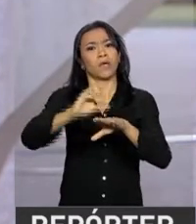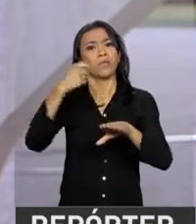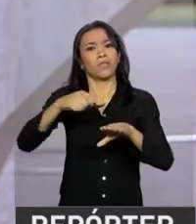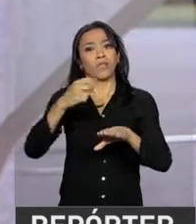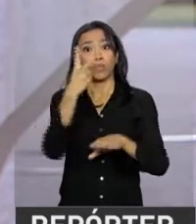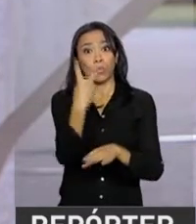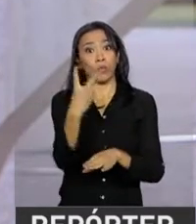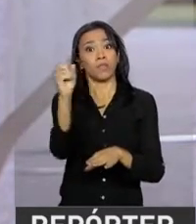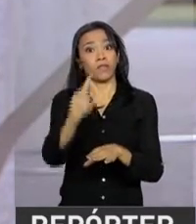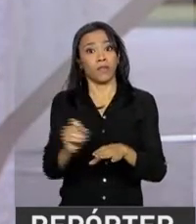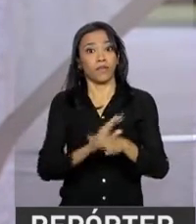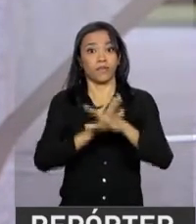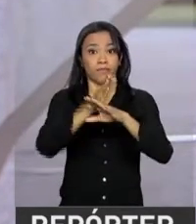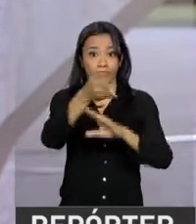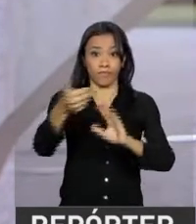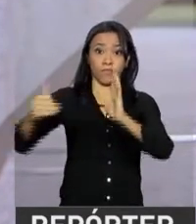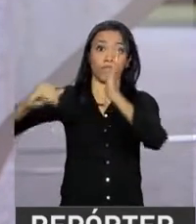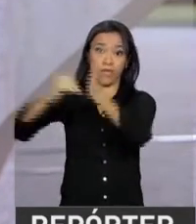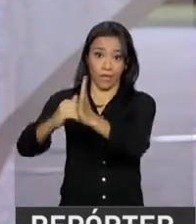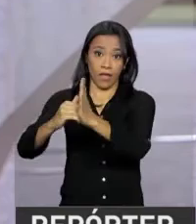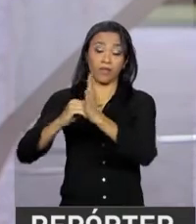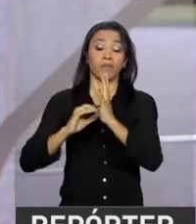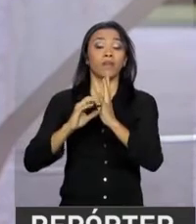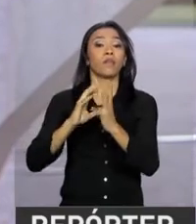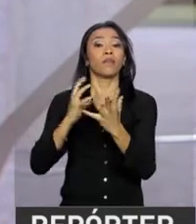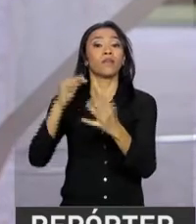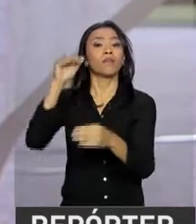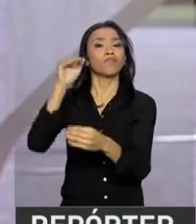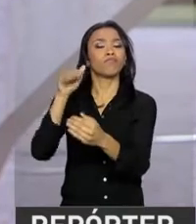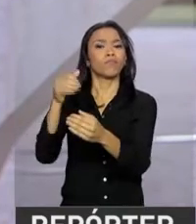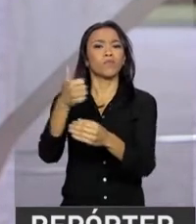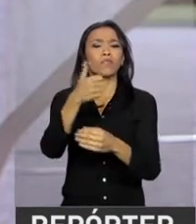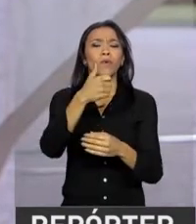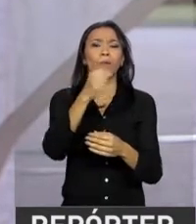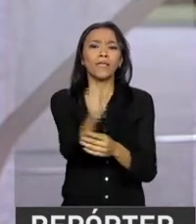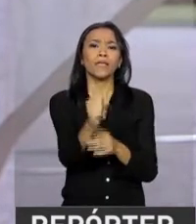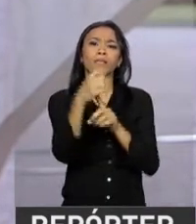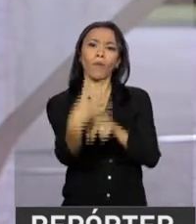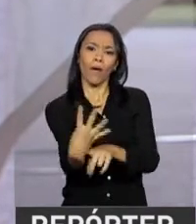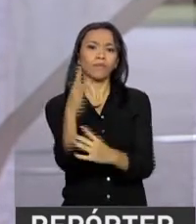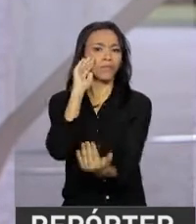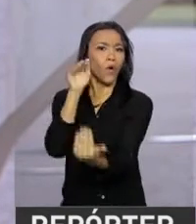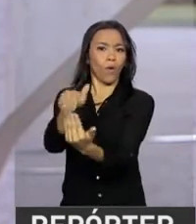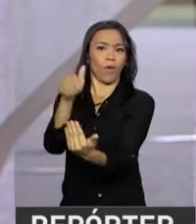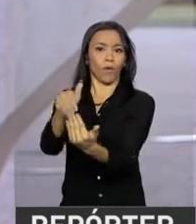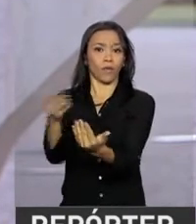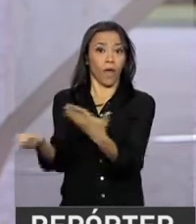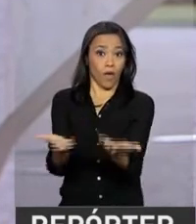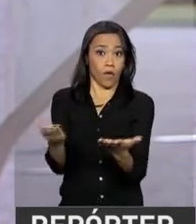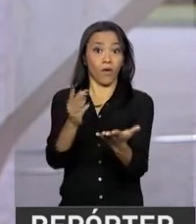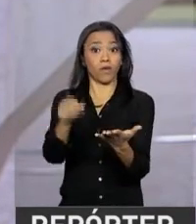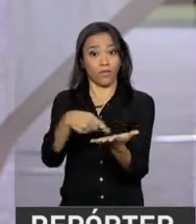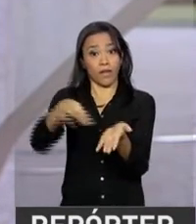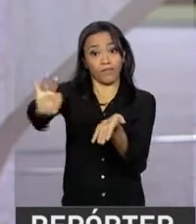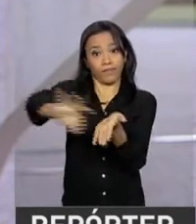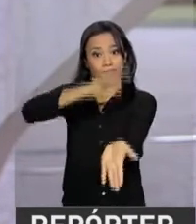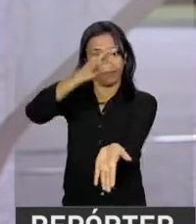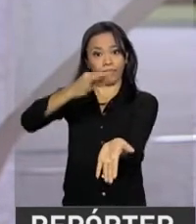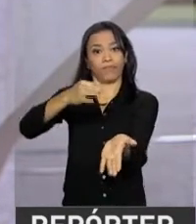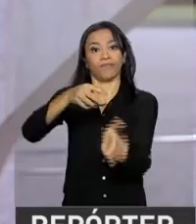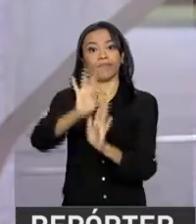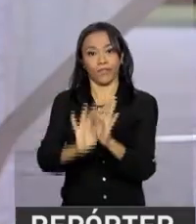pelo Senado e ela recebeu apoio de 54 dos 81 senadores. Agora o texto segue para promulgação.